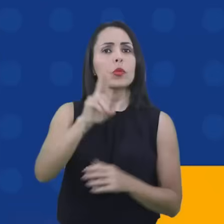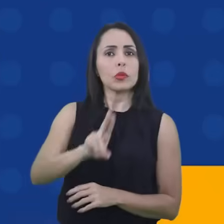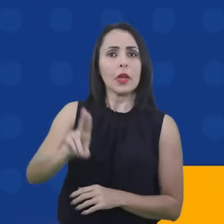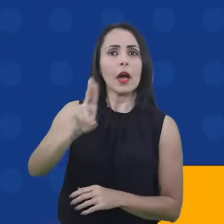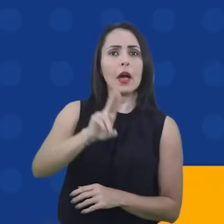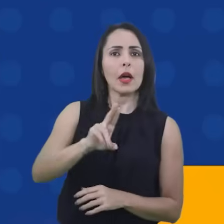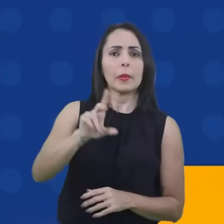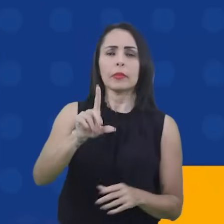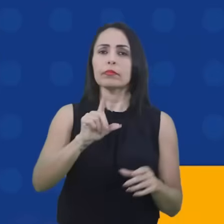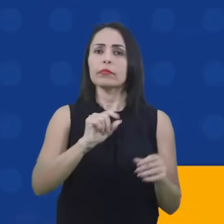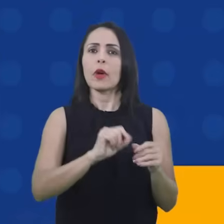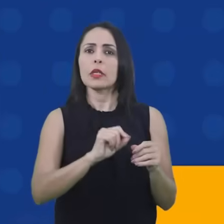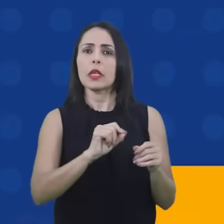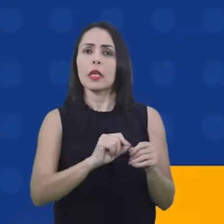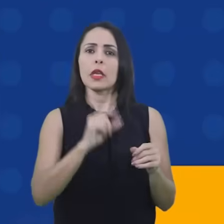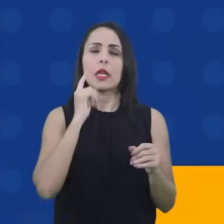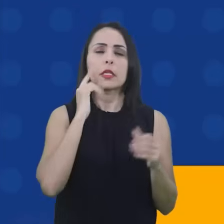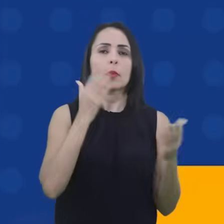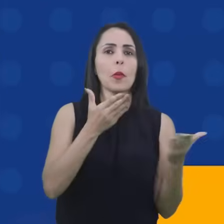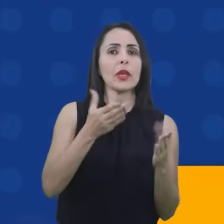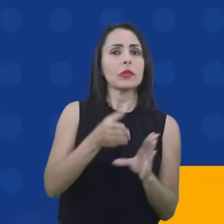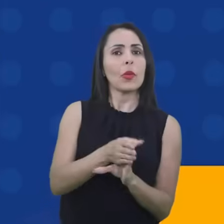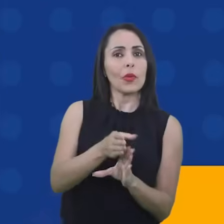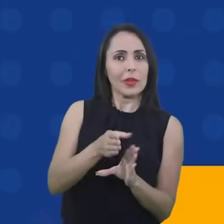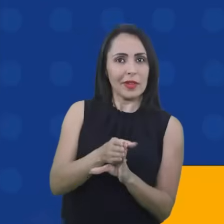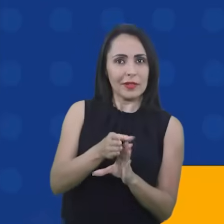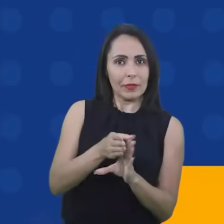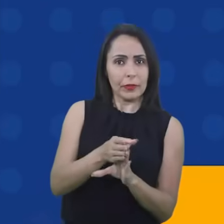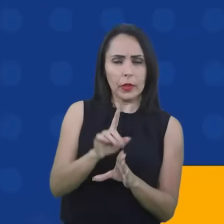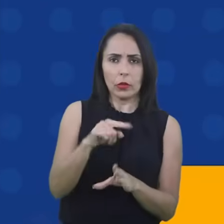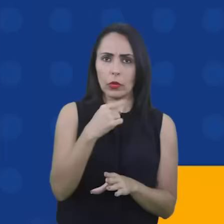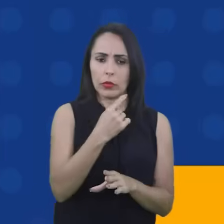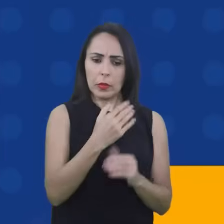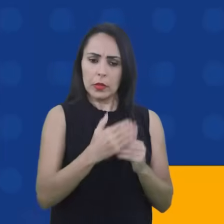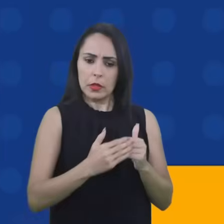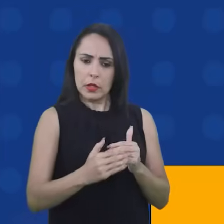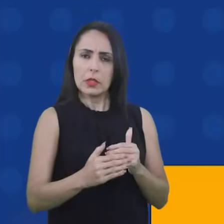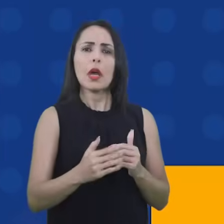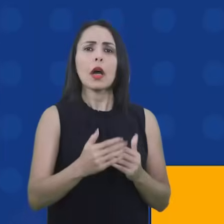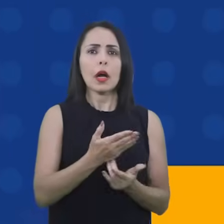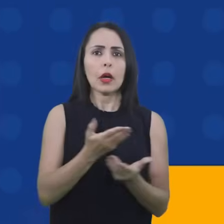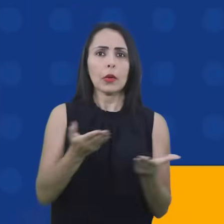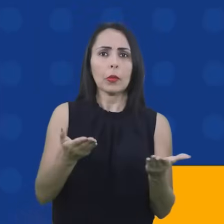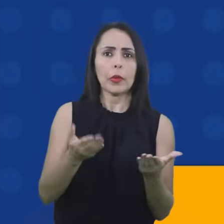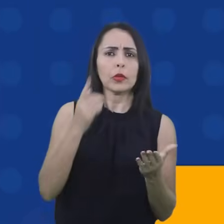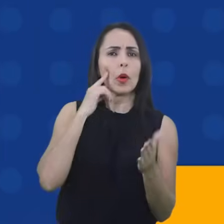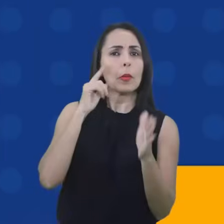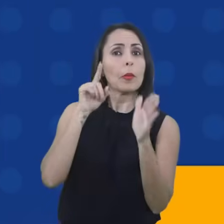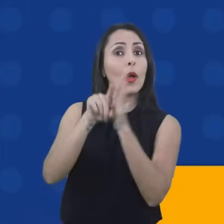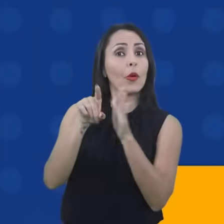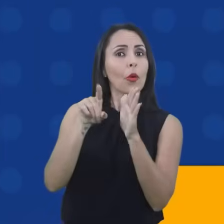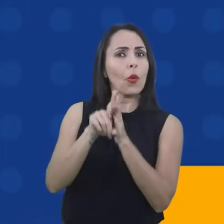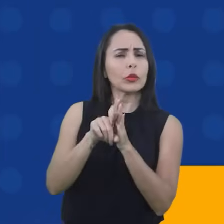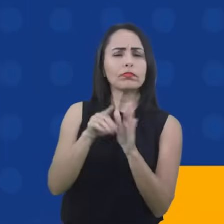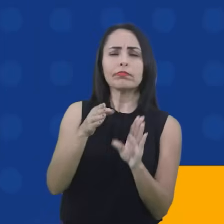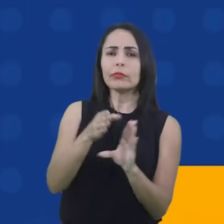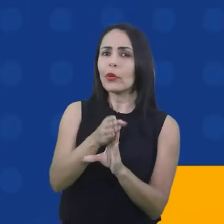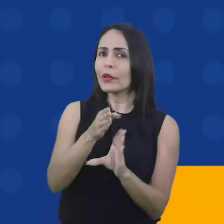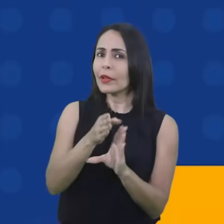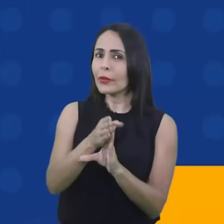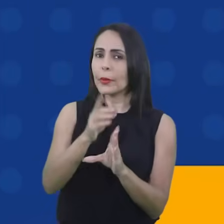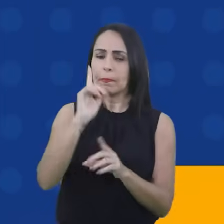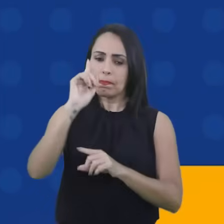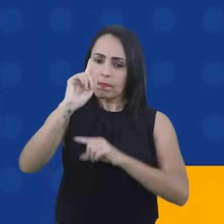utilizar para fazer esse momento de orientação. Então, nós vamos iniciar o nosso momento aí com uma pergunta norteadora.